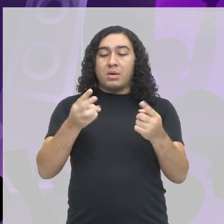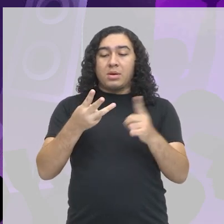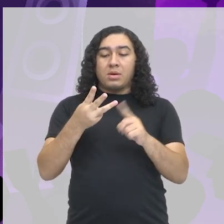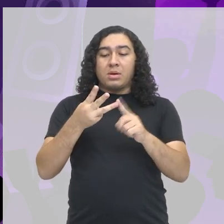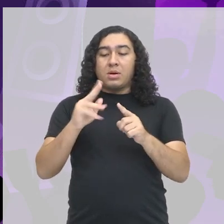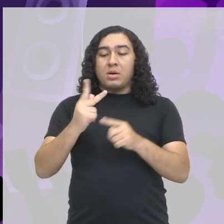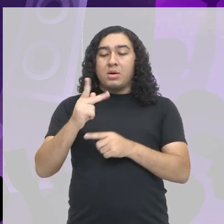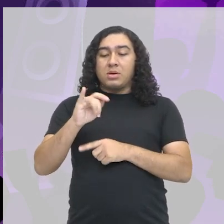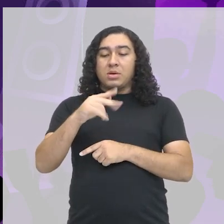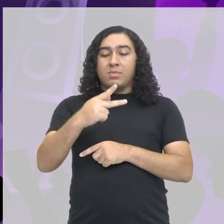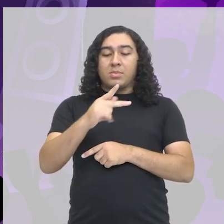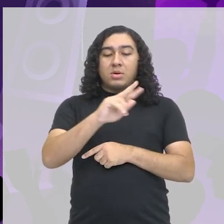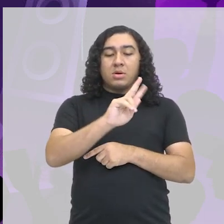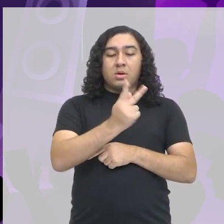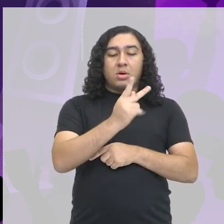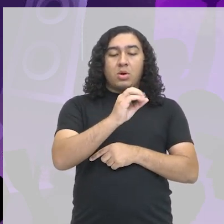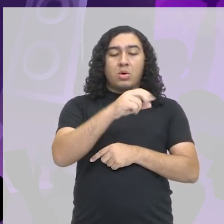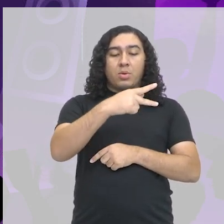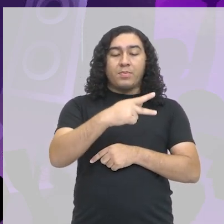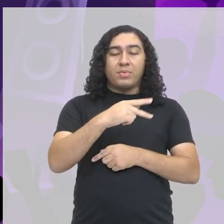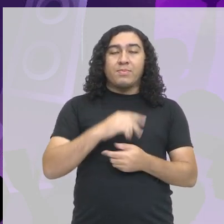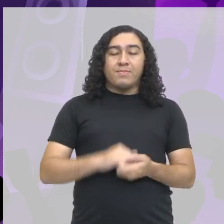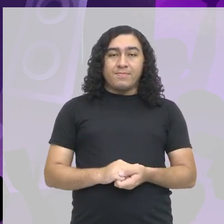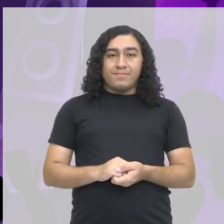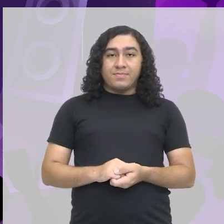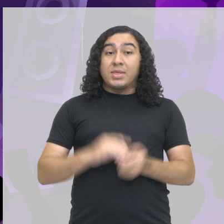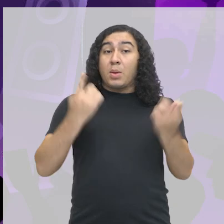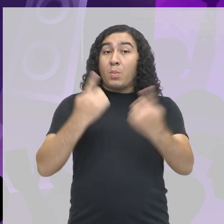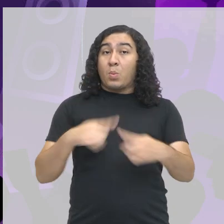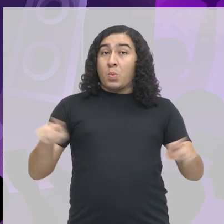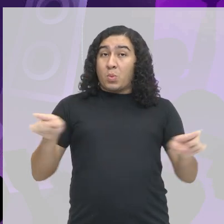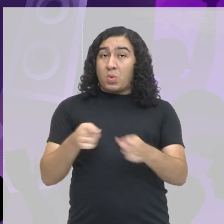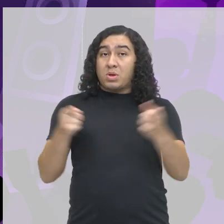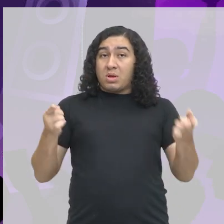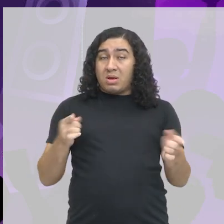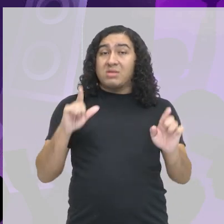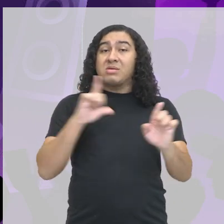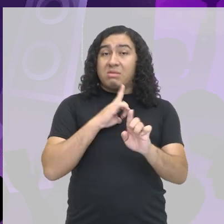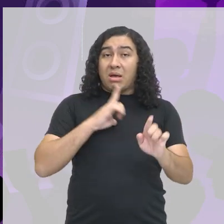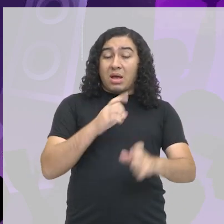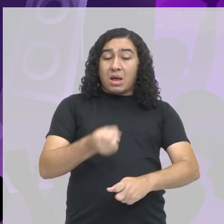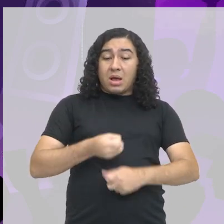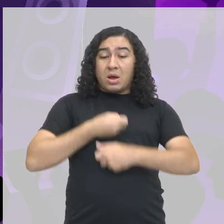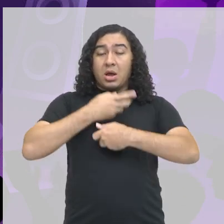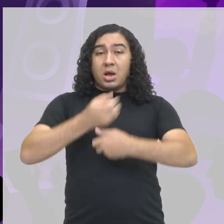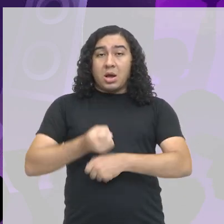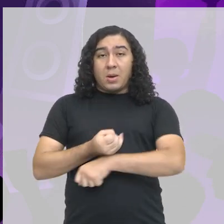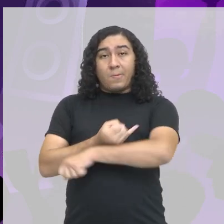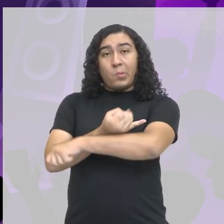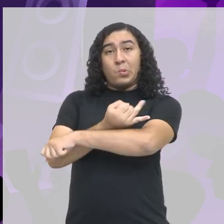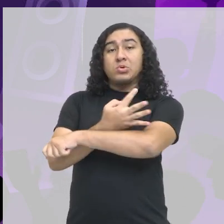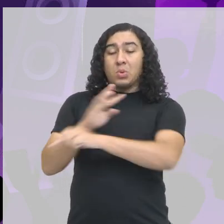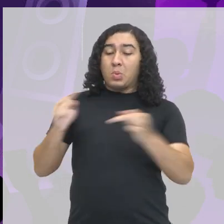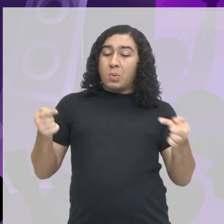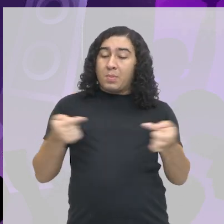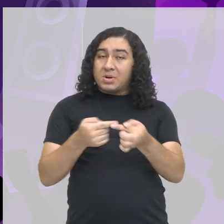a música é profundamente ligada às emoções e às experiências